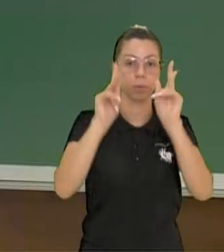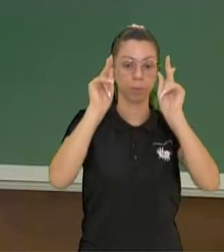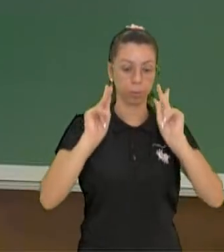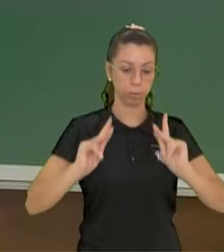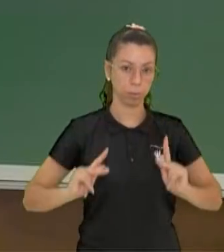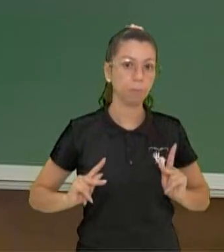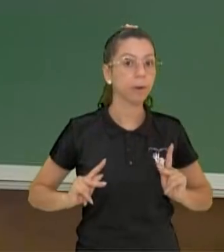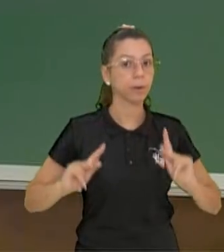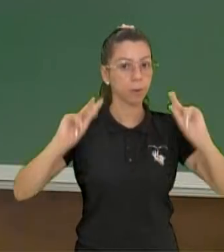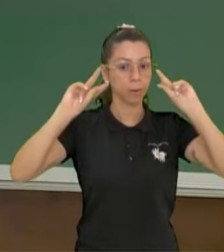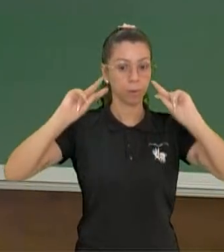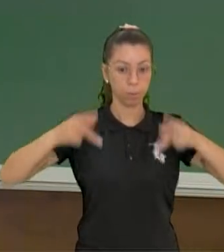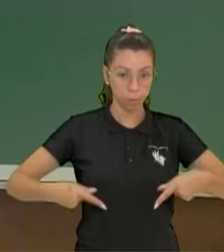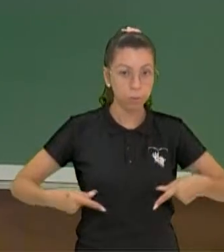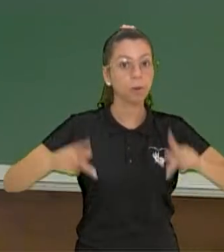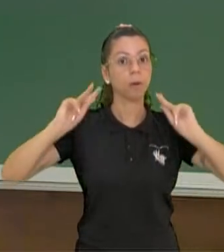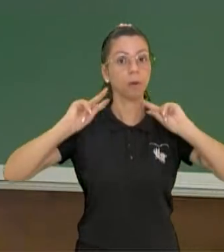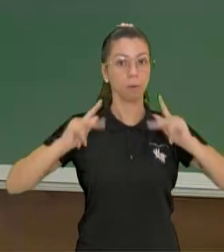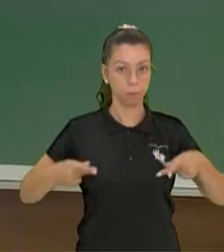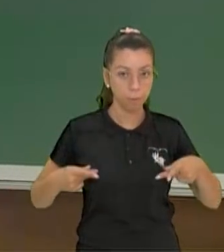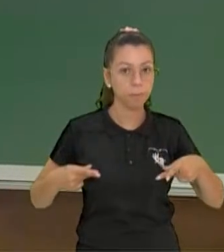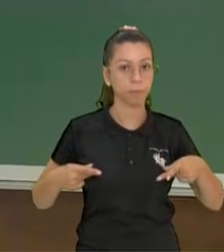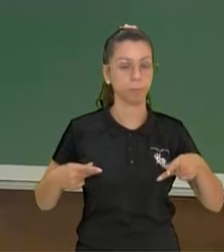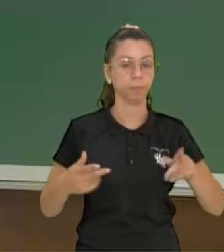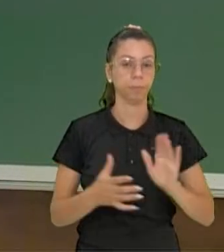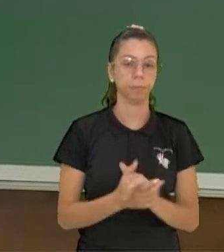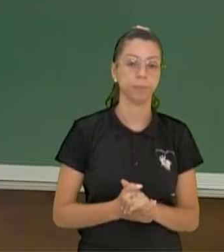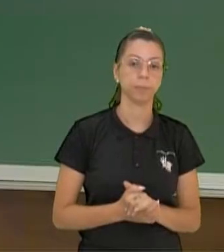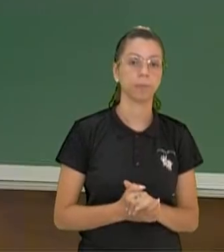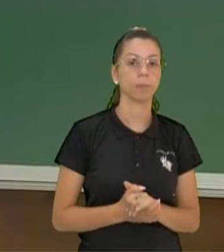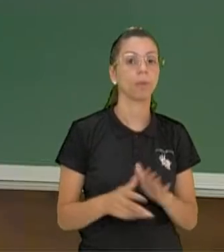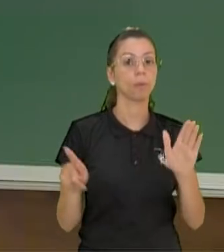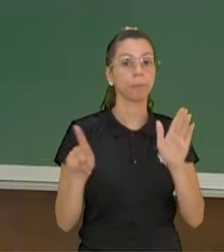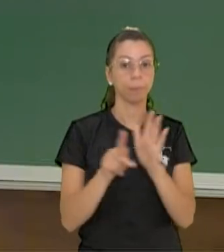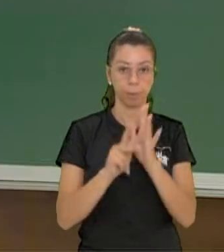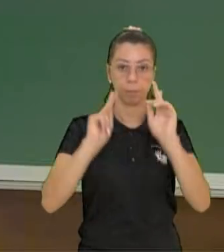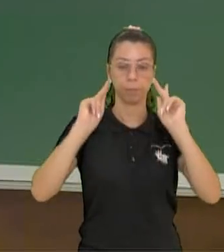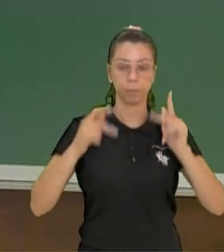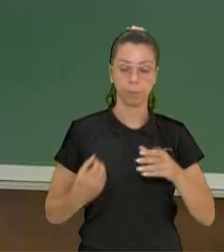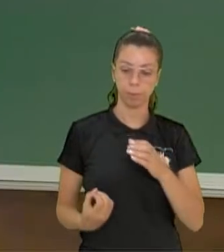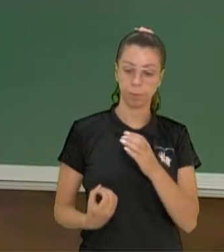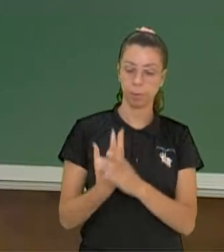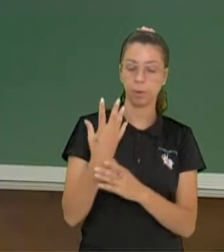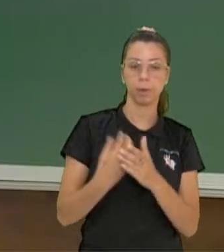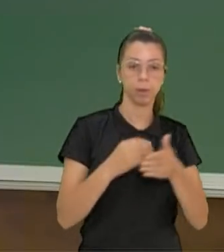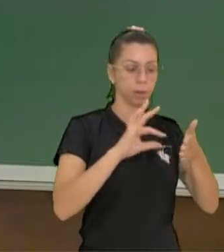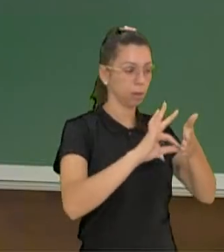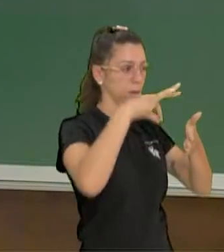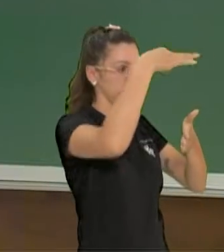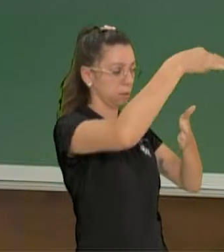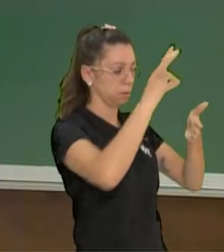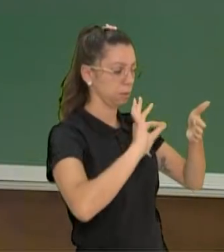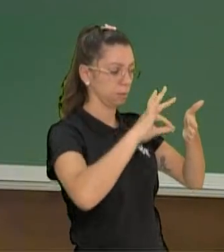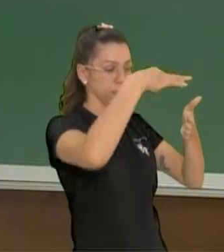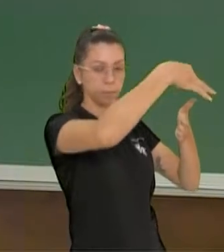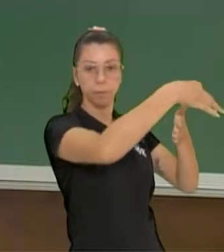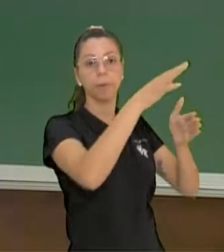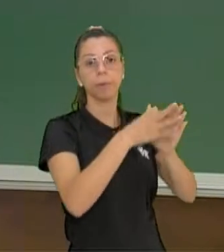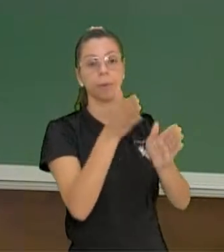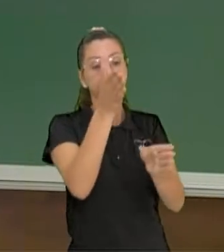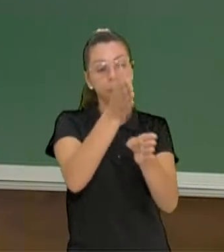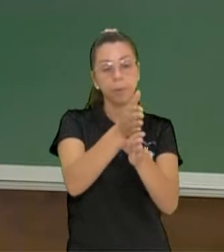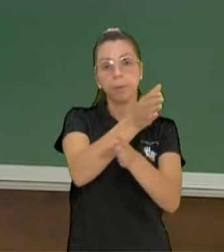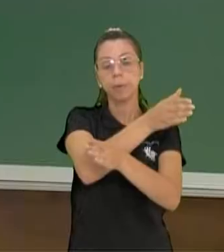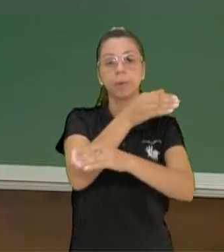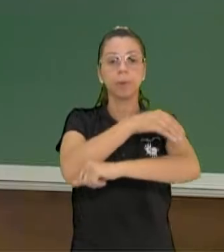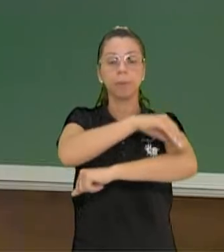dos seres humanos, melhor dizendo, né? Dos seres humanos que criam um calendário, dividindo o tempo do